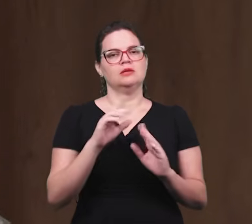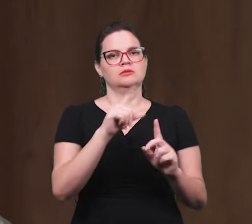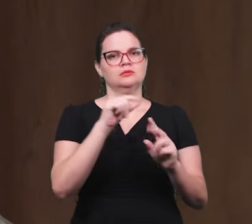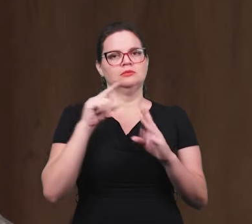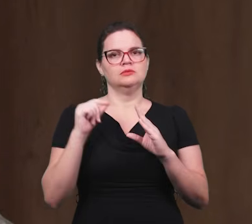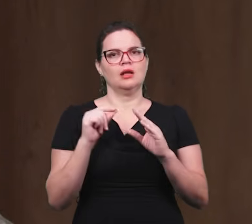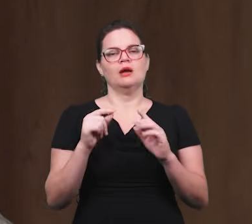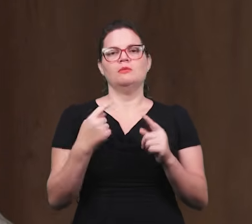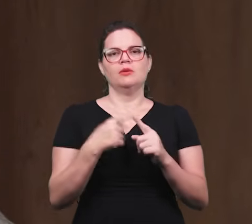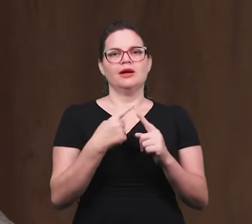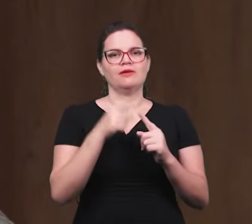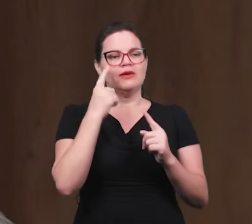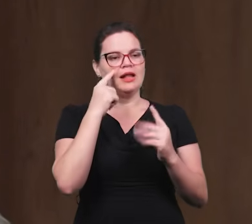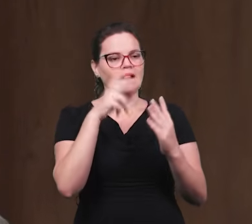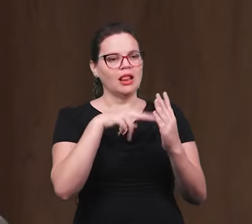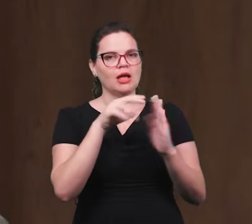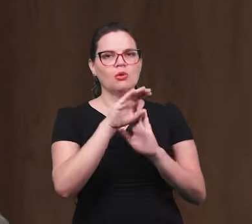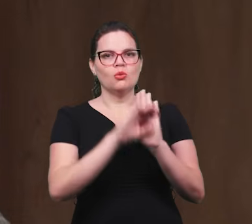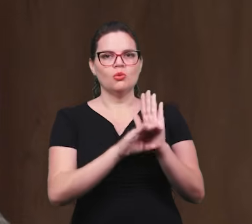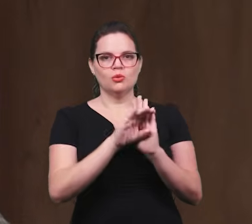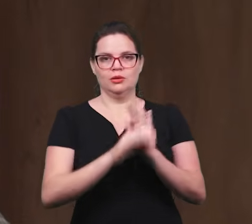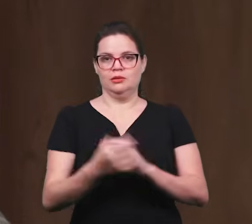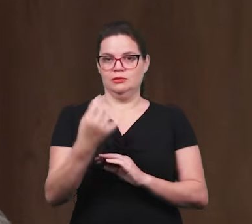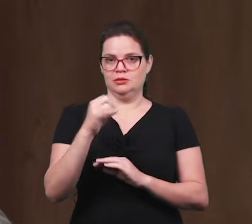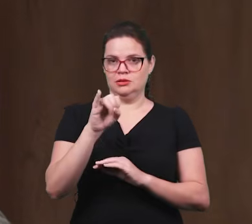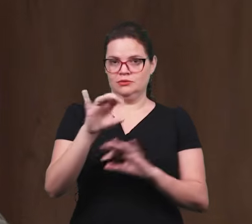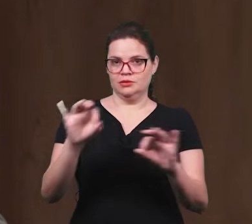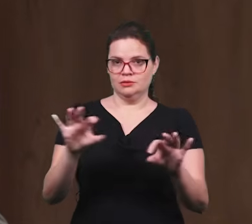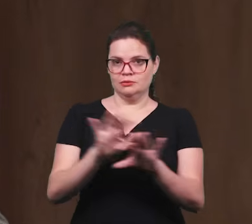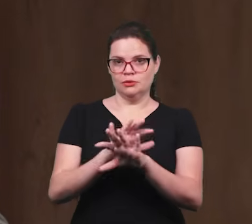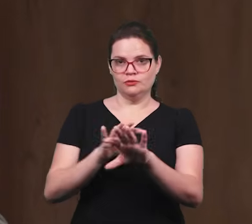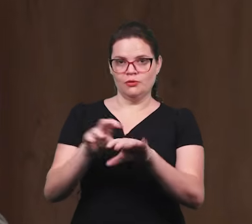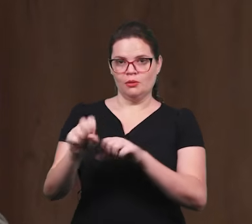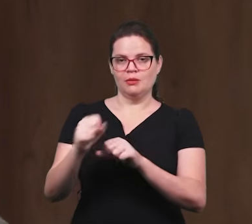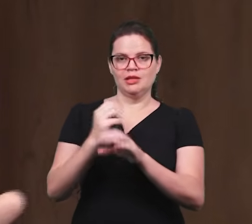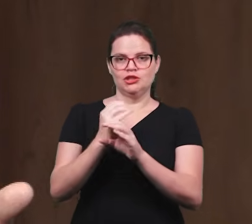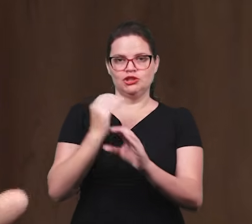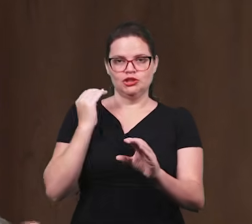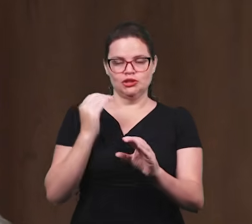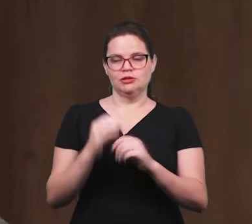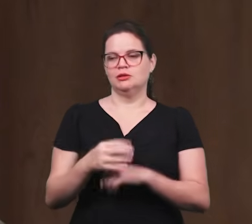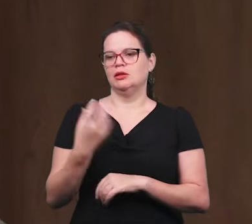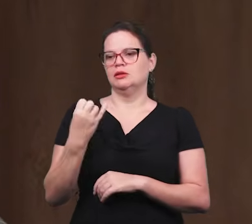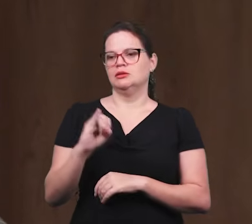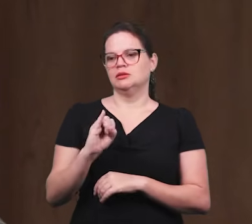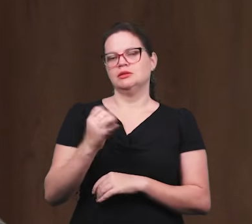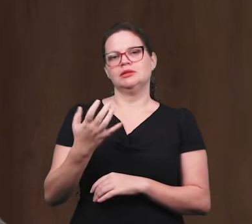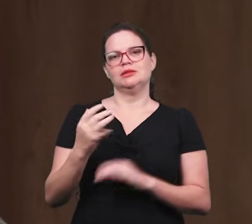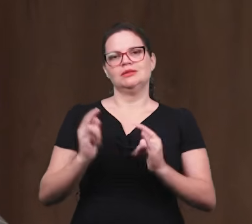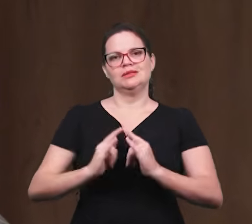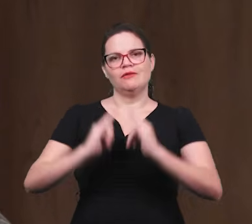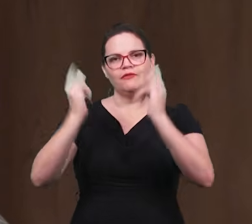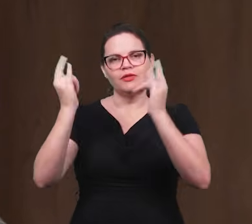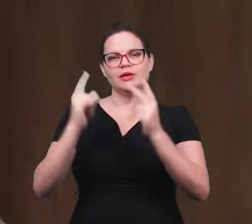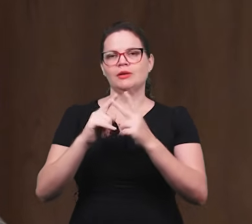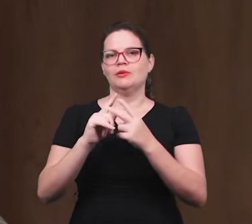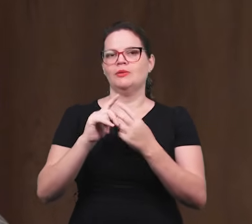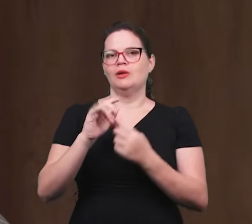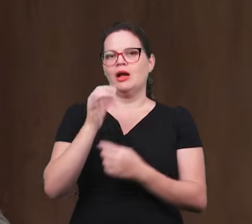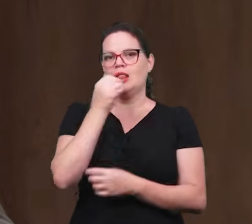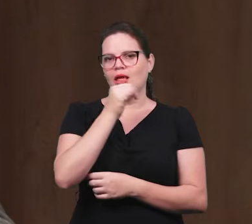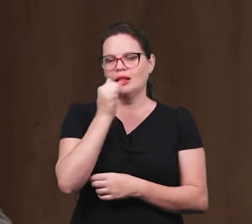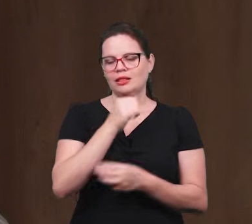baseado em currículo. Então, você jovem que é formado em engenharias, seja civil, elétrica,